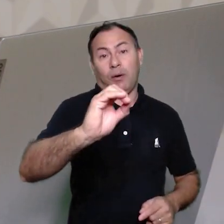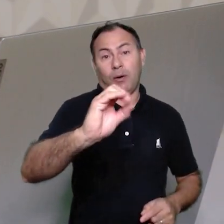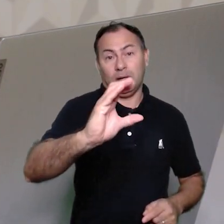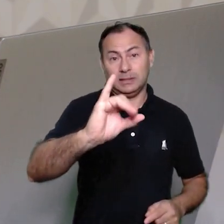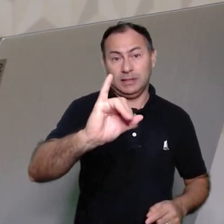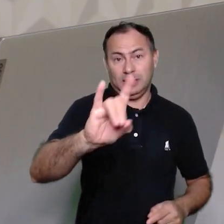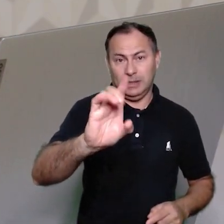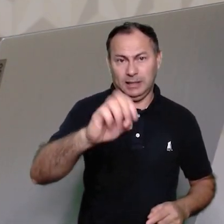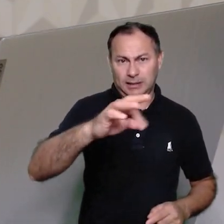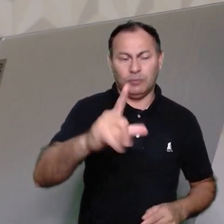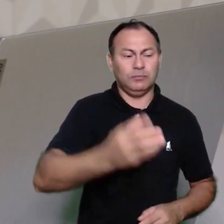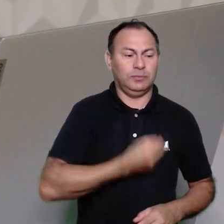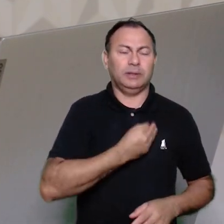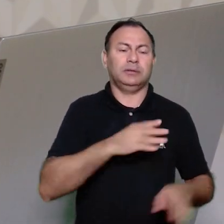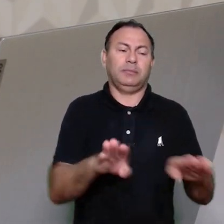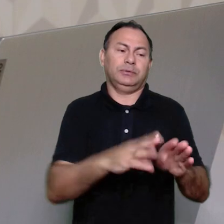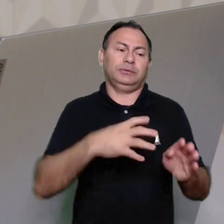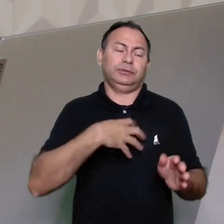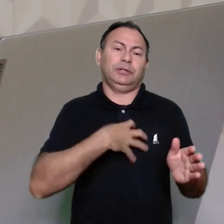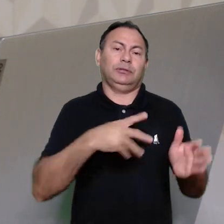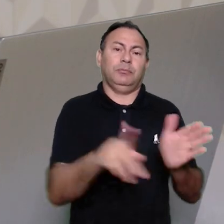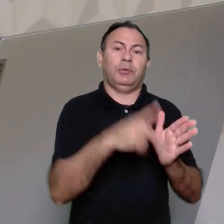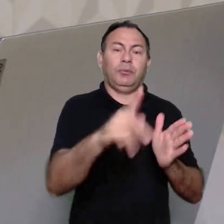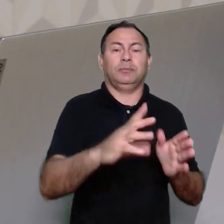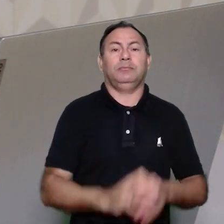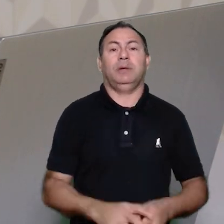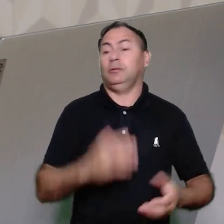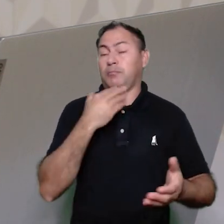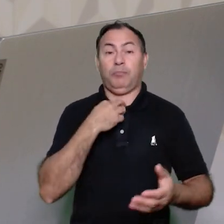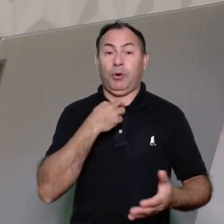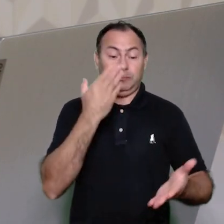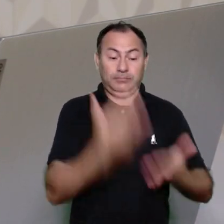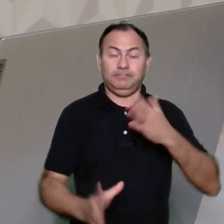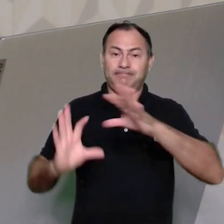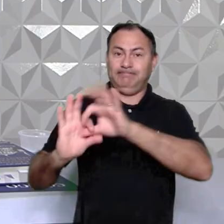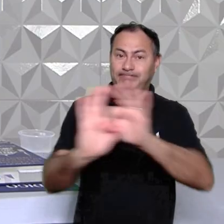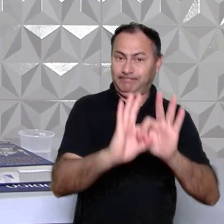né, vivendo também à sua maneira, tá?